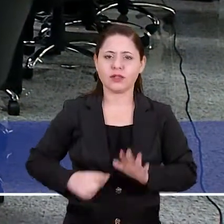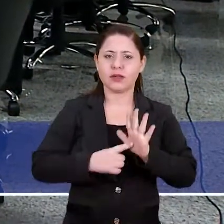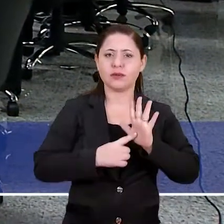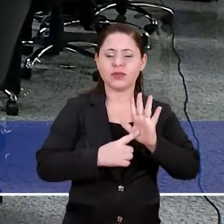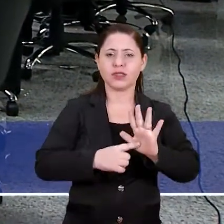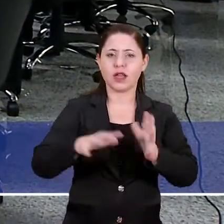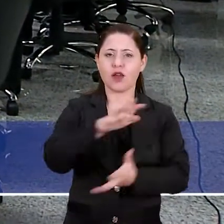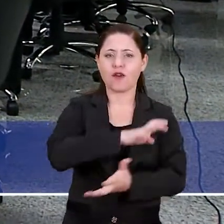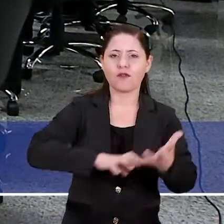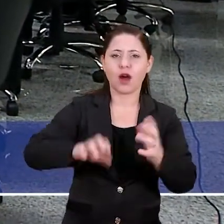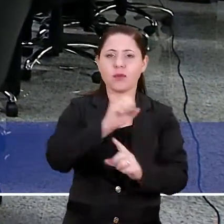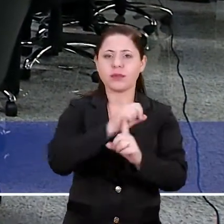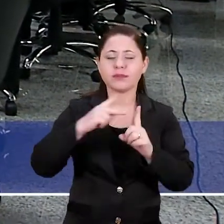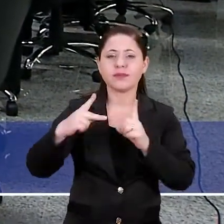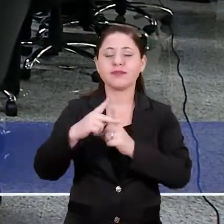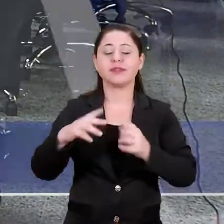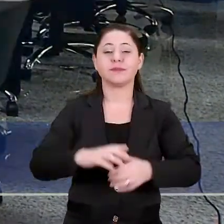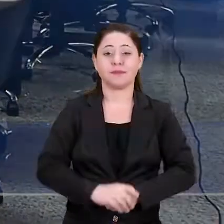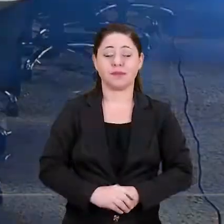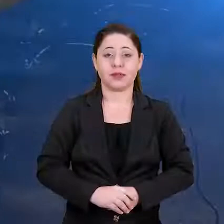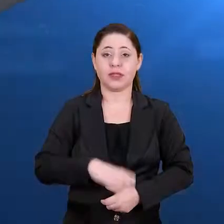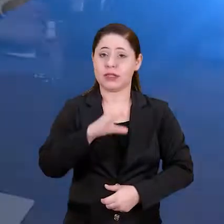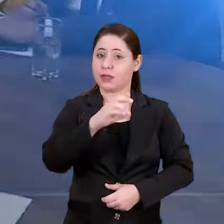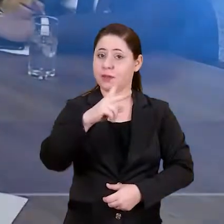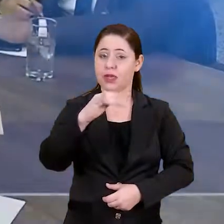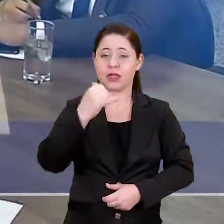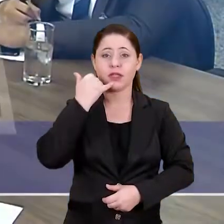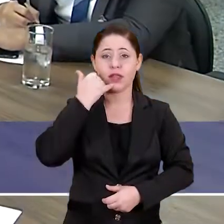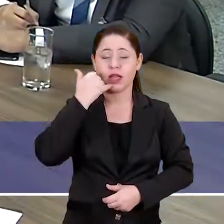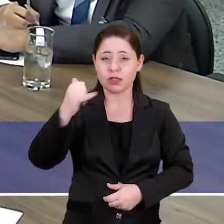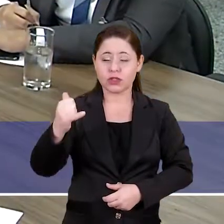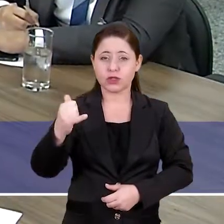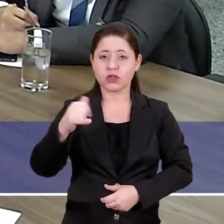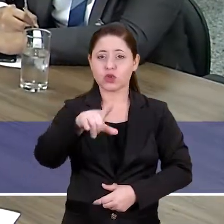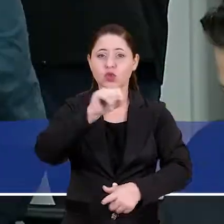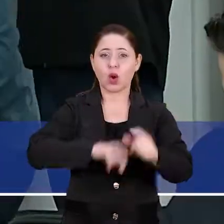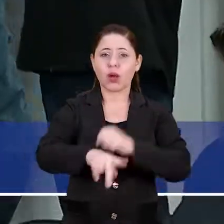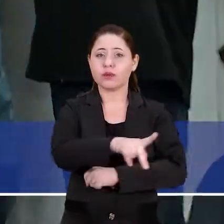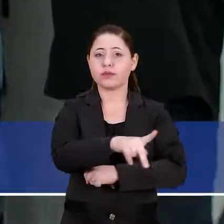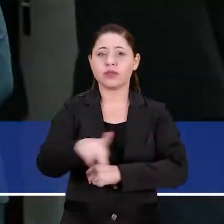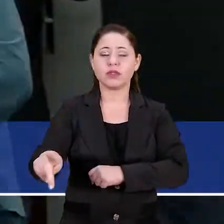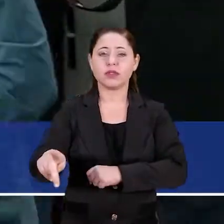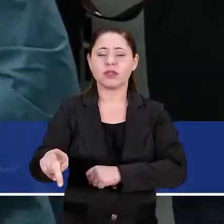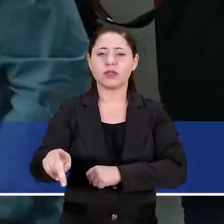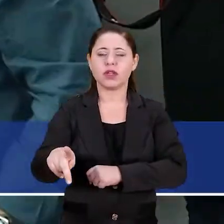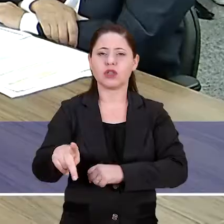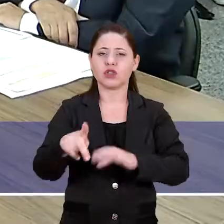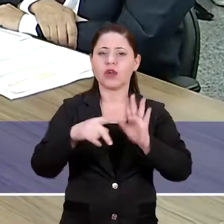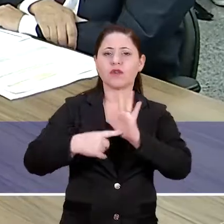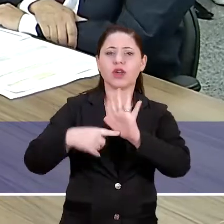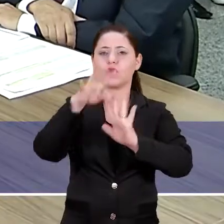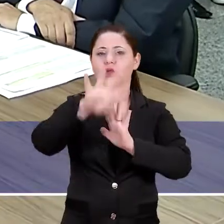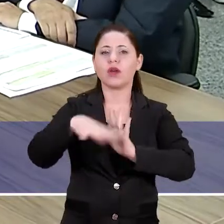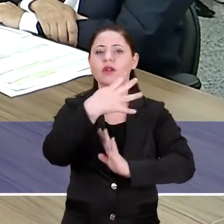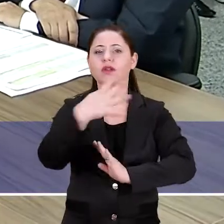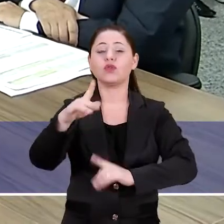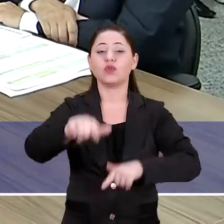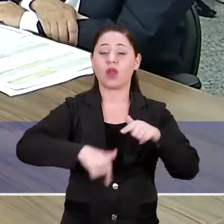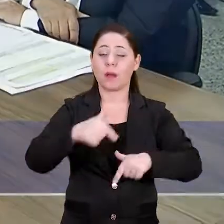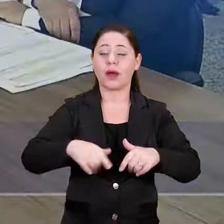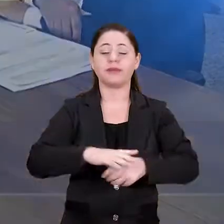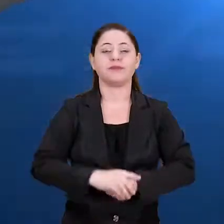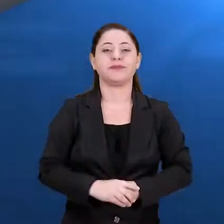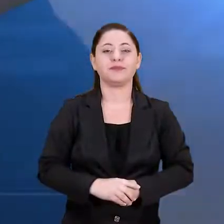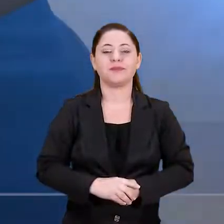Governo apresenta reforma da Previdência. CPI da Energisa elege presidente e divulga calendário